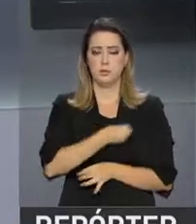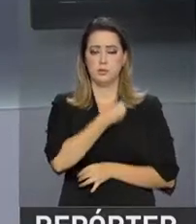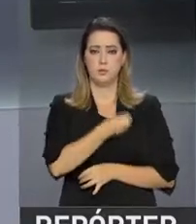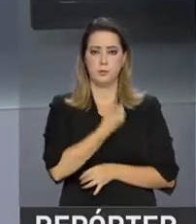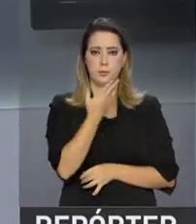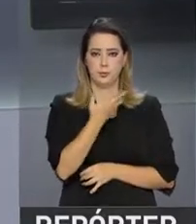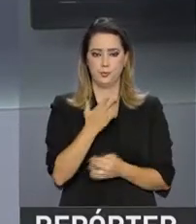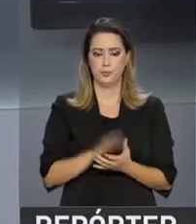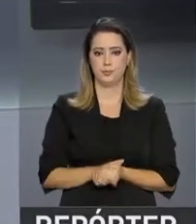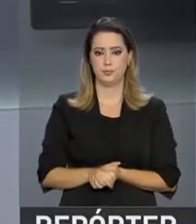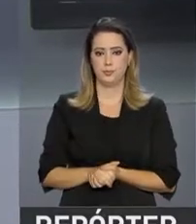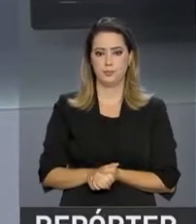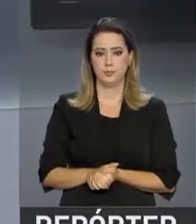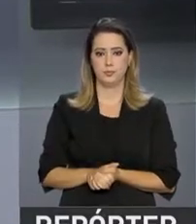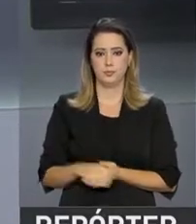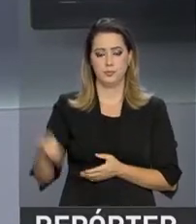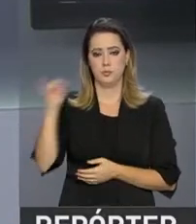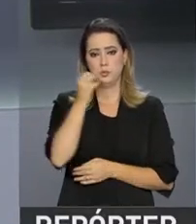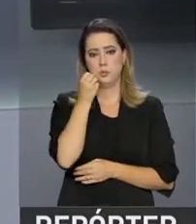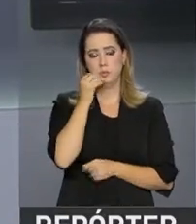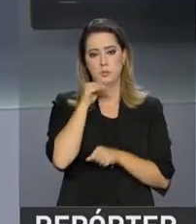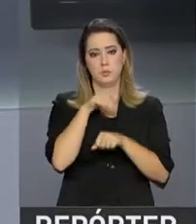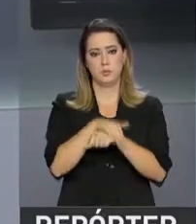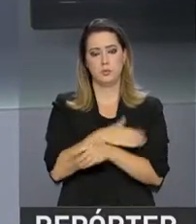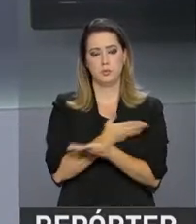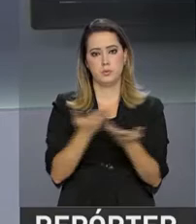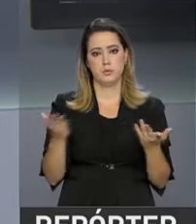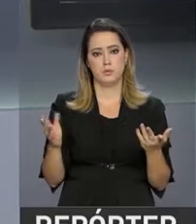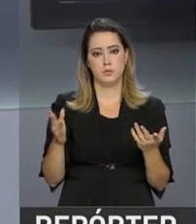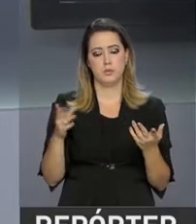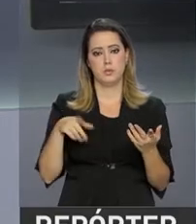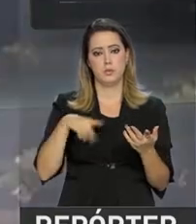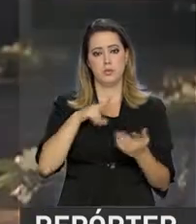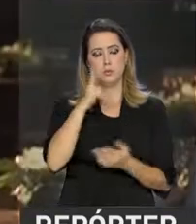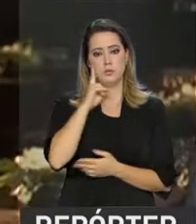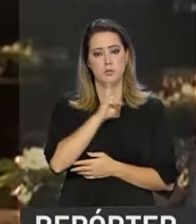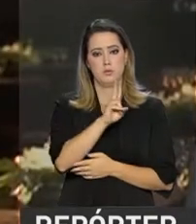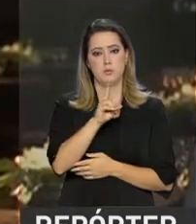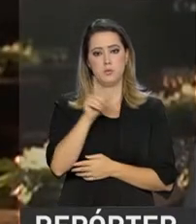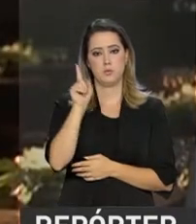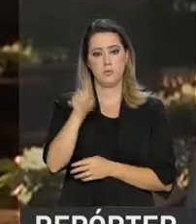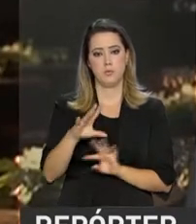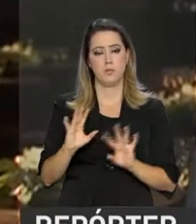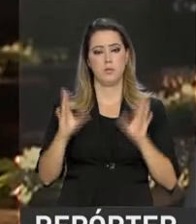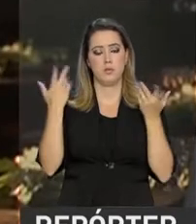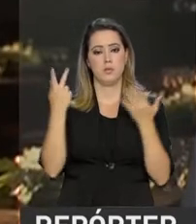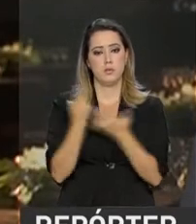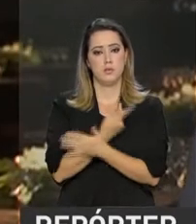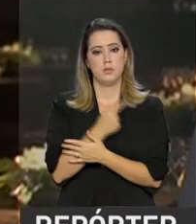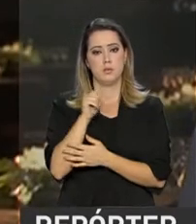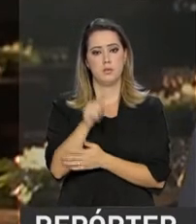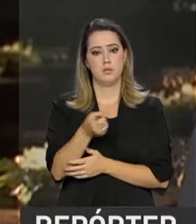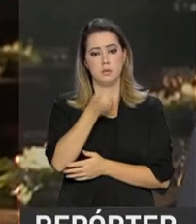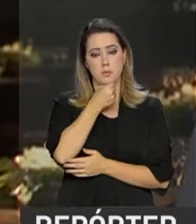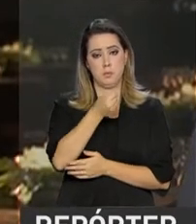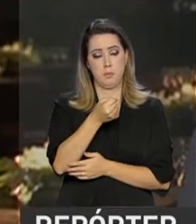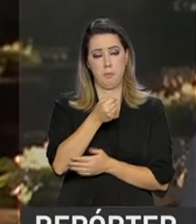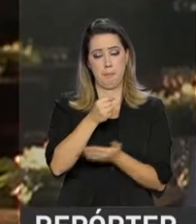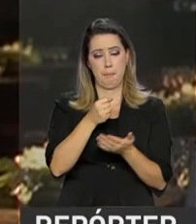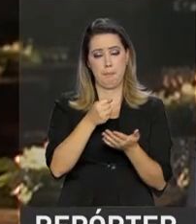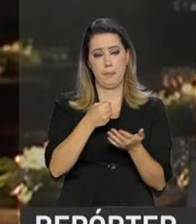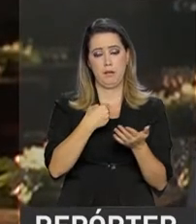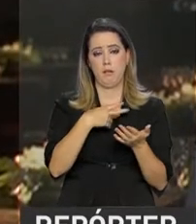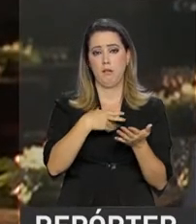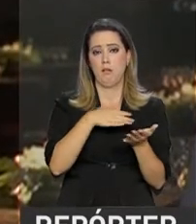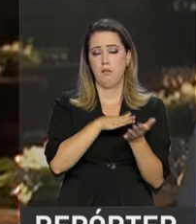Pablo. Boa noite, Carol. Boa noite a todos os ouvintes. Esse é o evento realizado pela editora 3 para